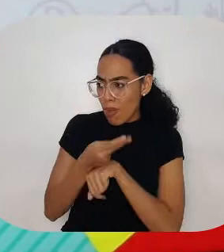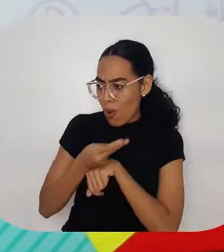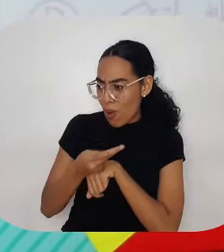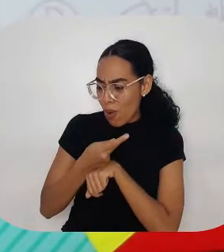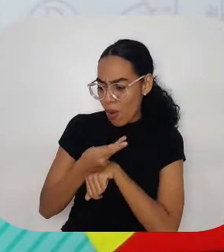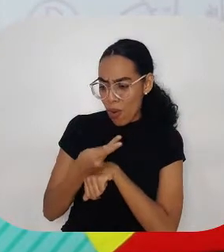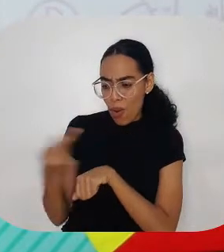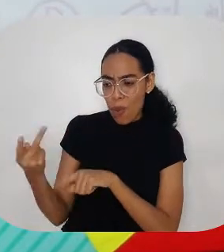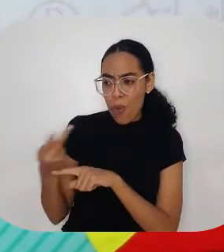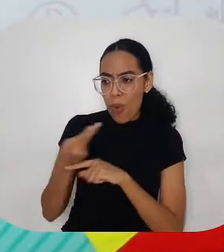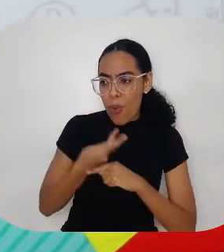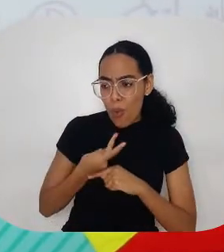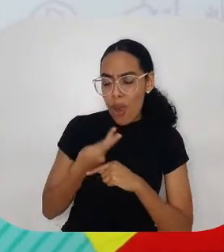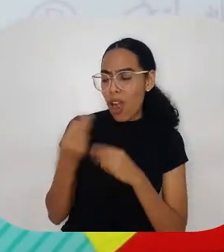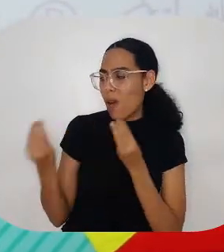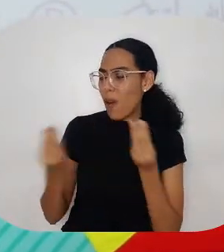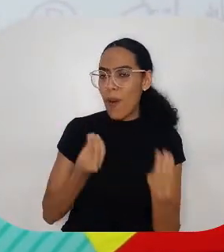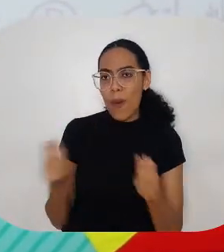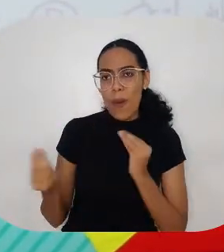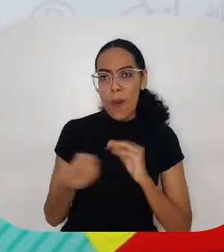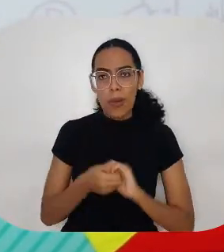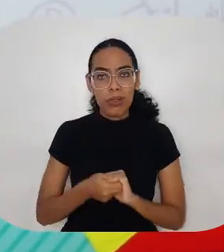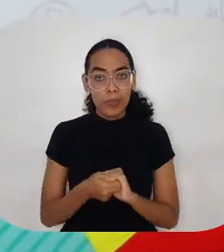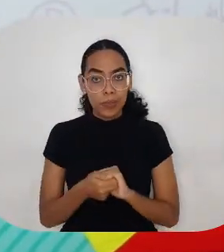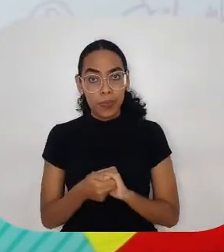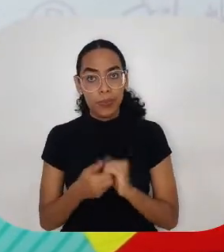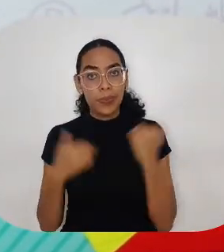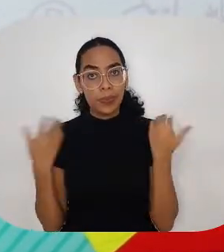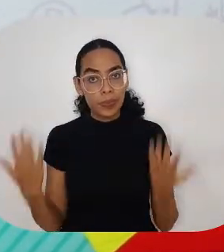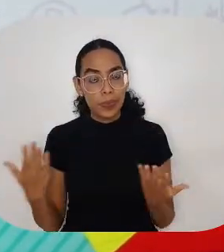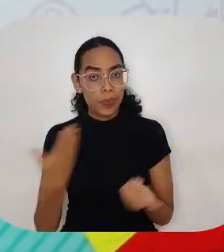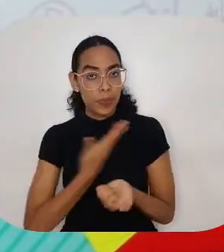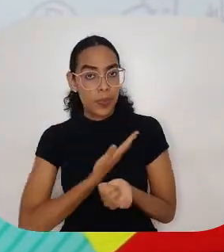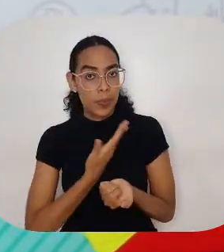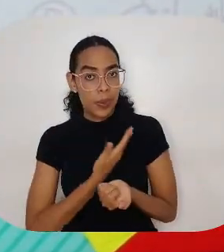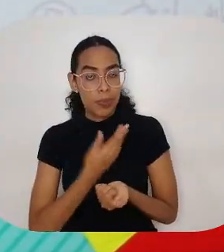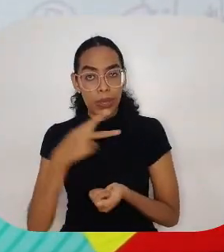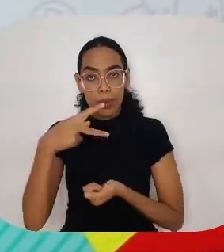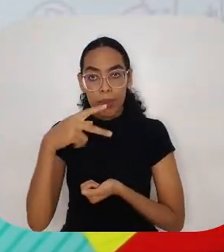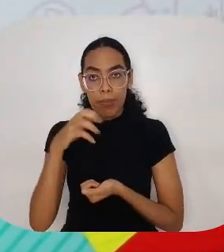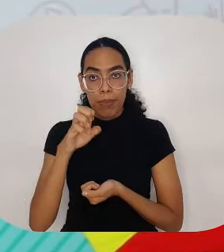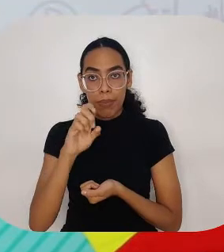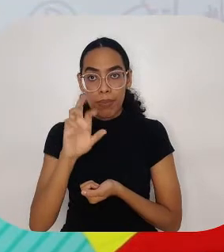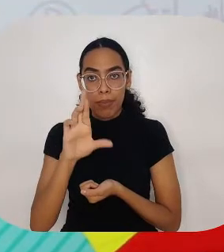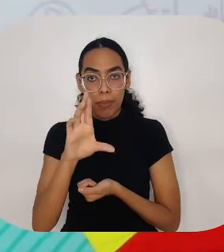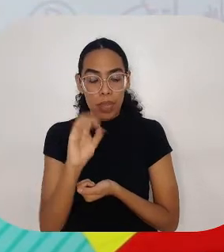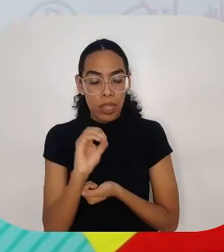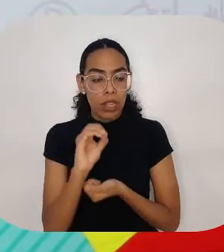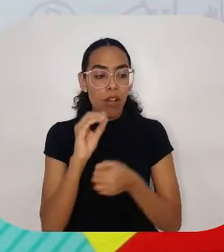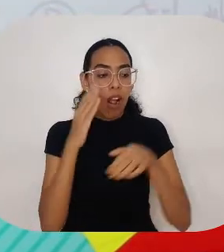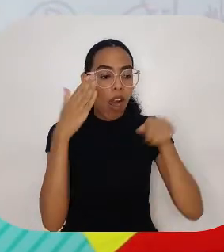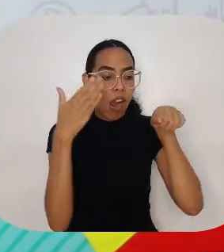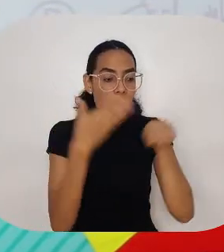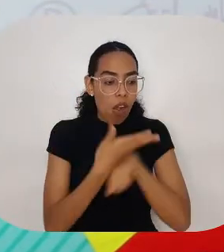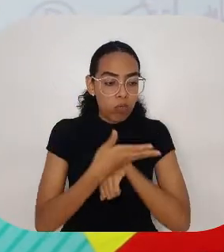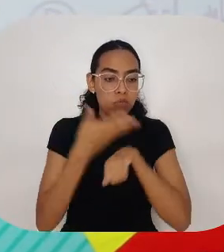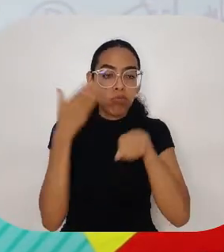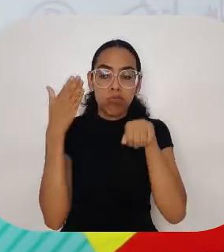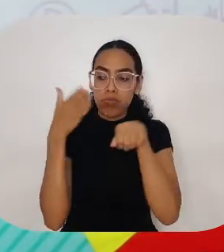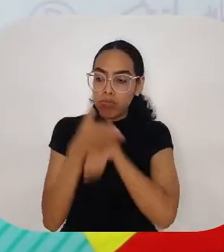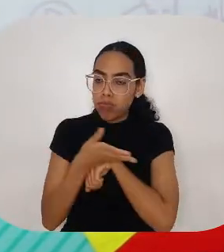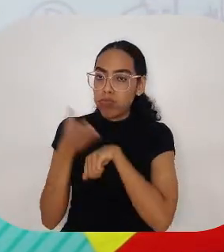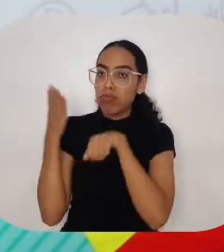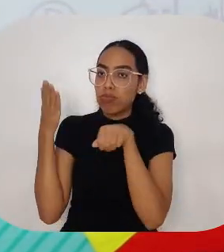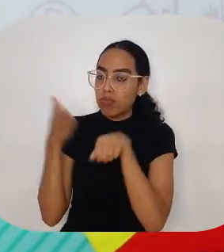procurar um par? E assim, o coitado do meu amigo Pedro foi batendo de porta